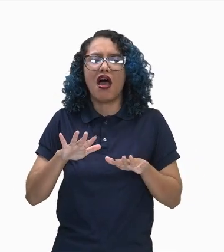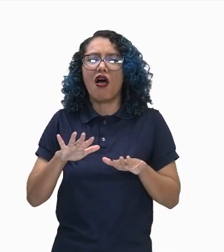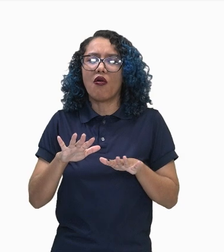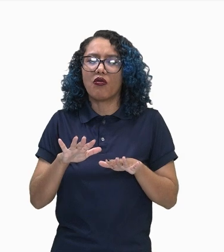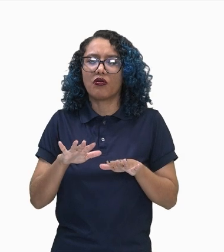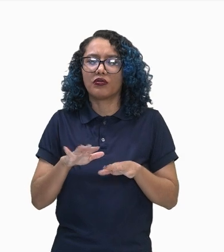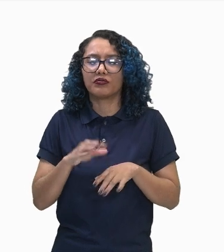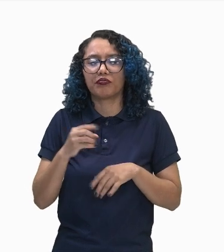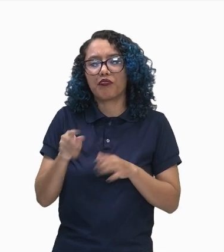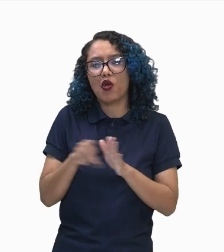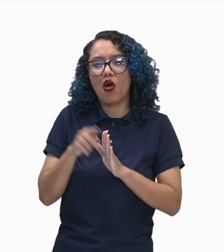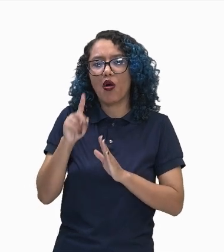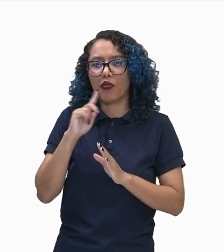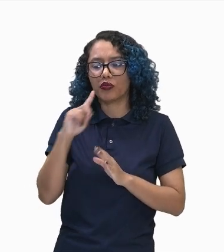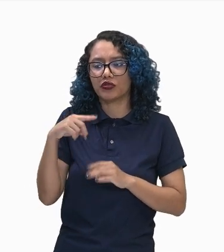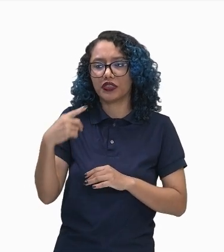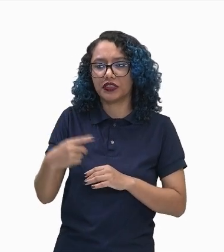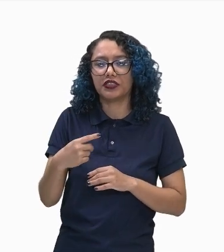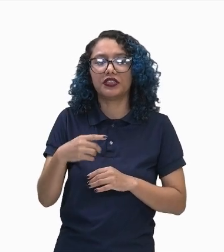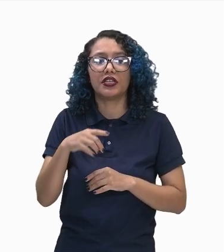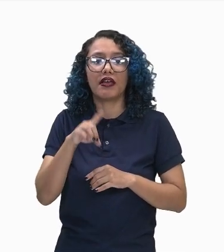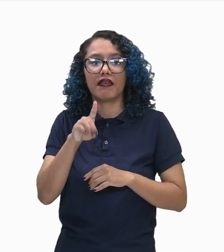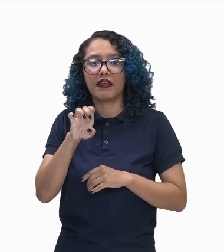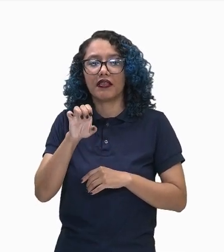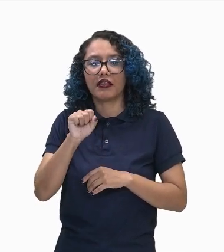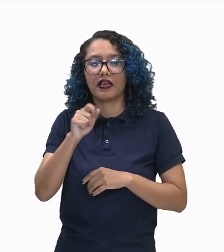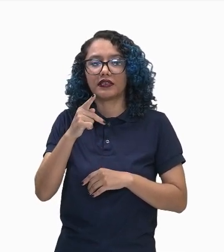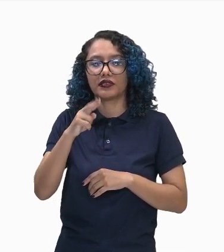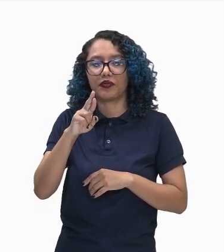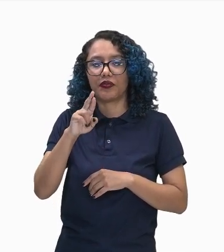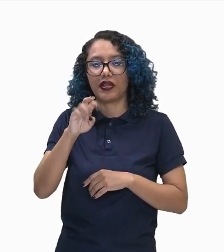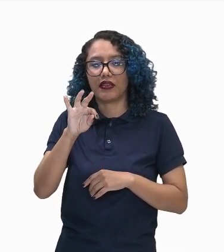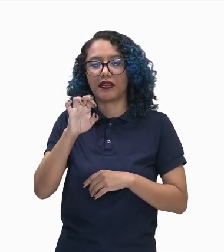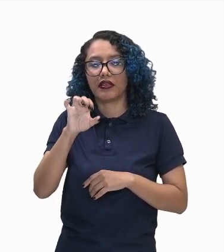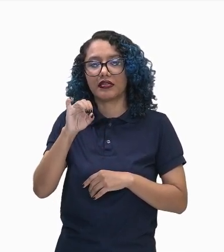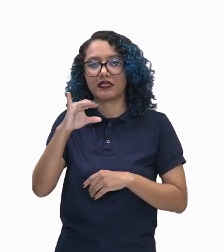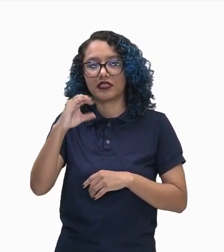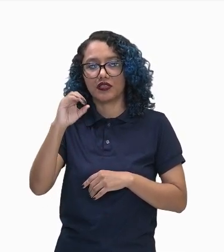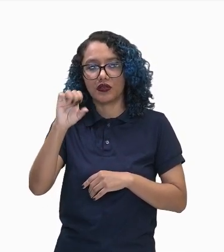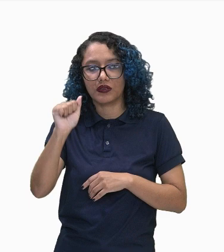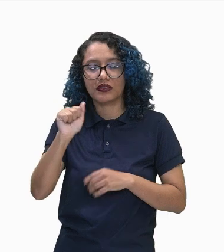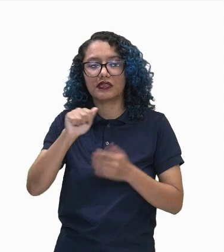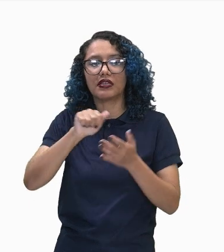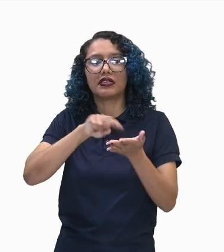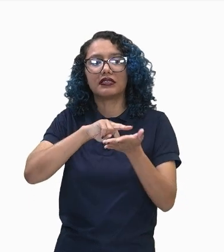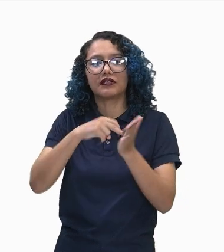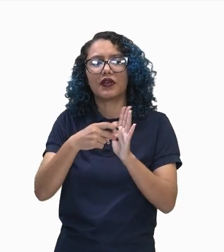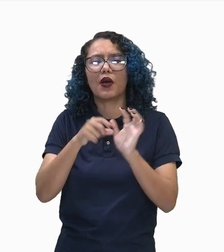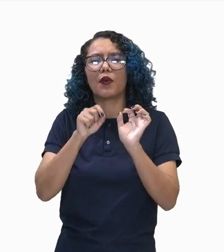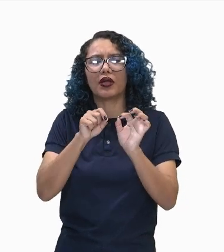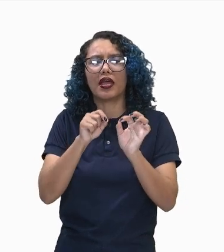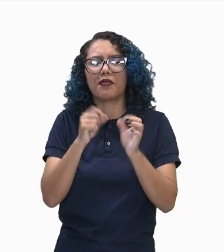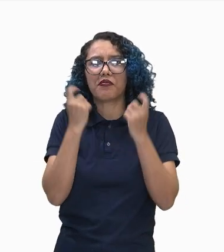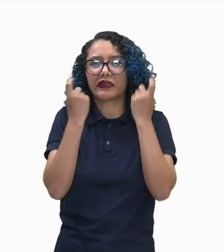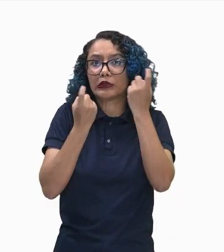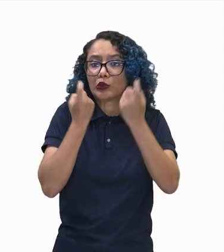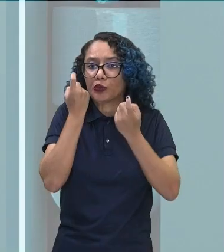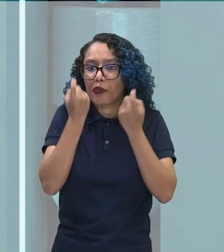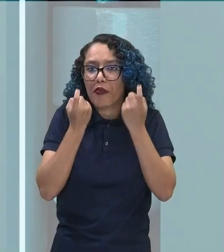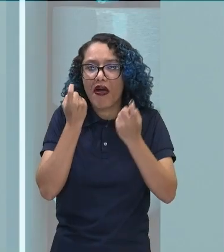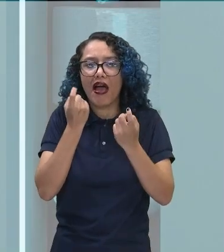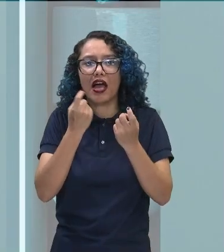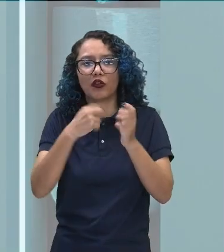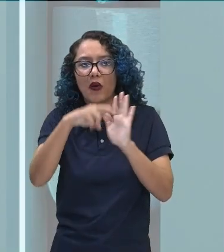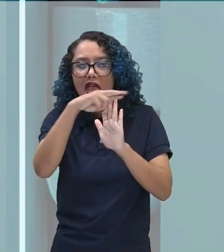significa despretensiosa? É uma linguagem na qual não há uma preocupação com a norma culta da língua. Eu